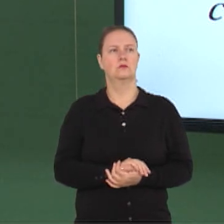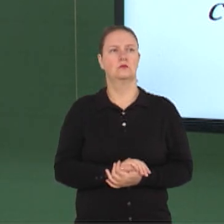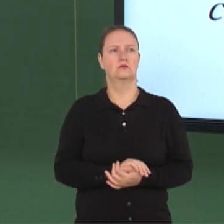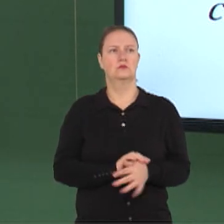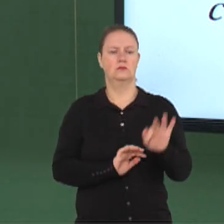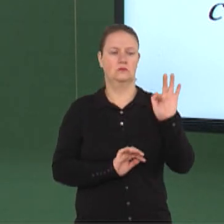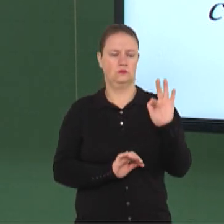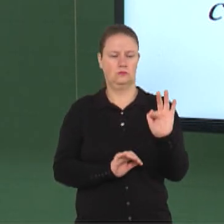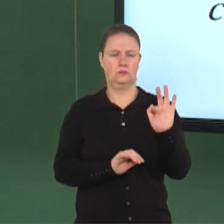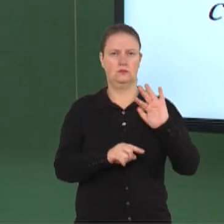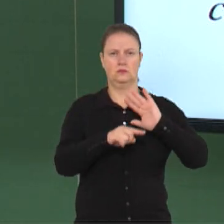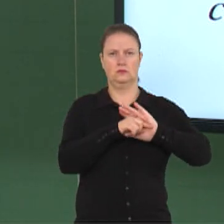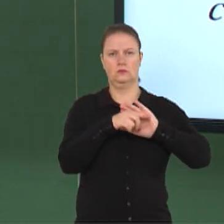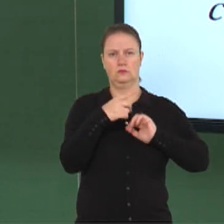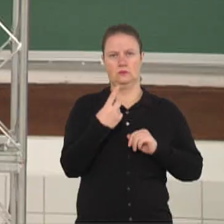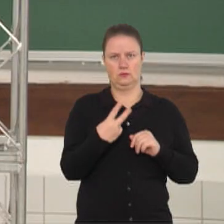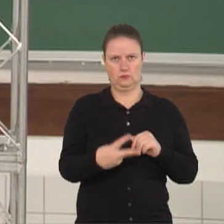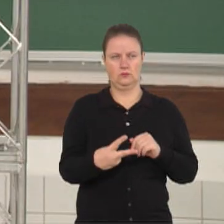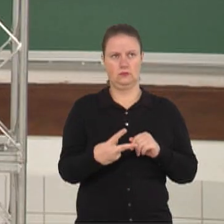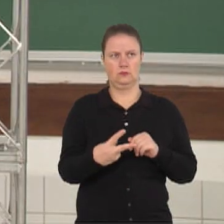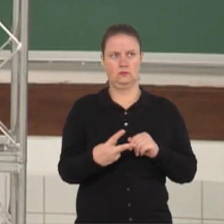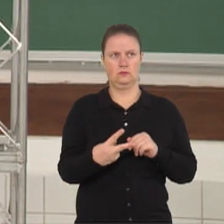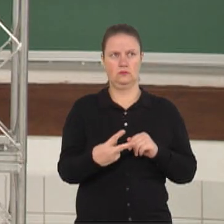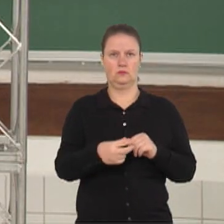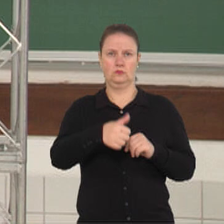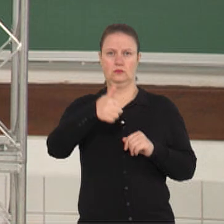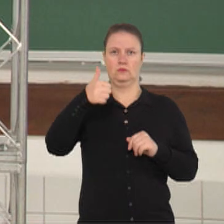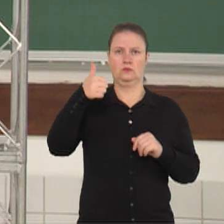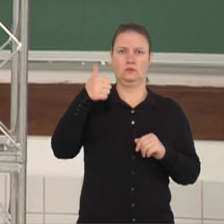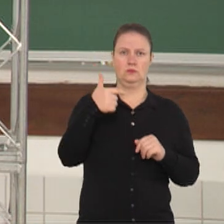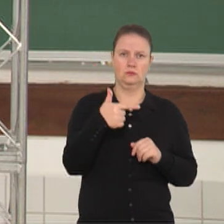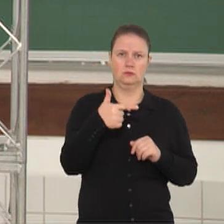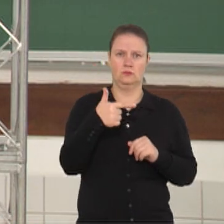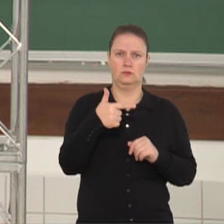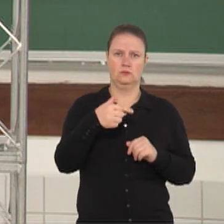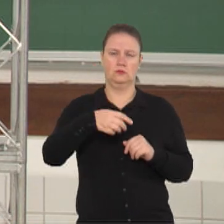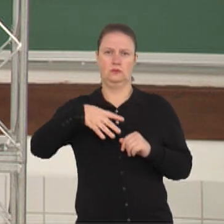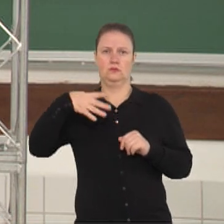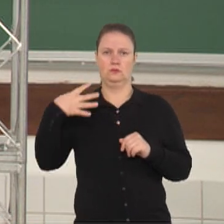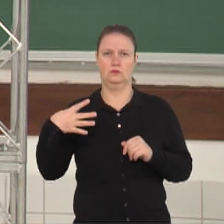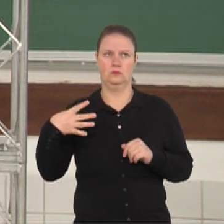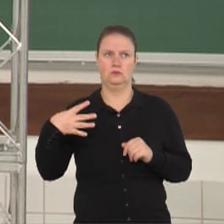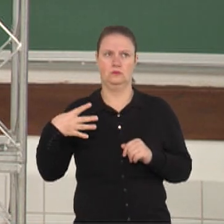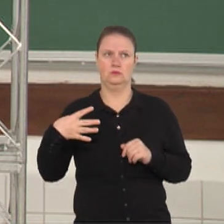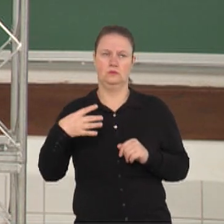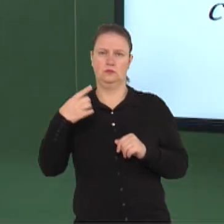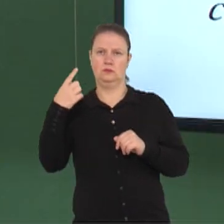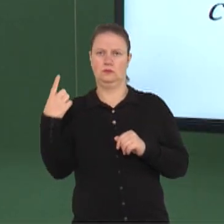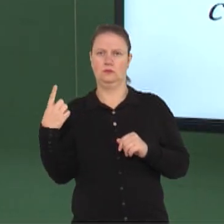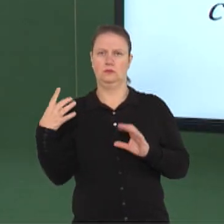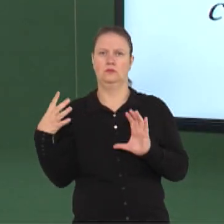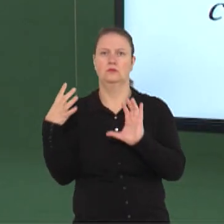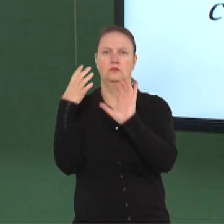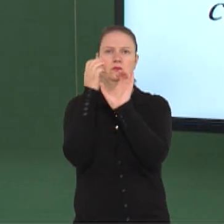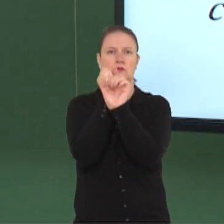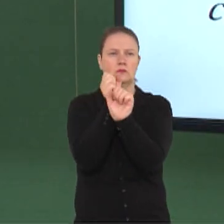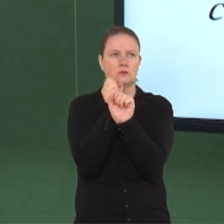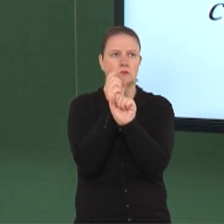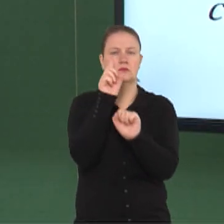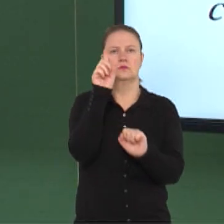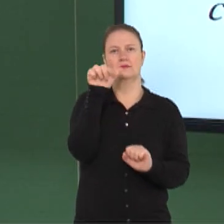F de menos 2, 12 mais 4, 16, mais 1,